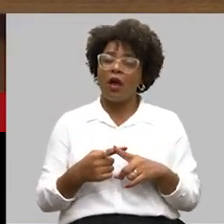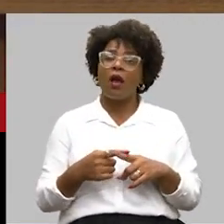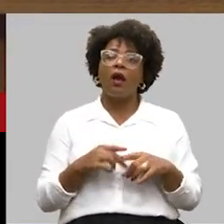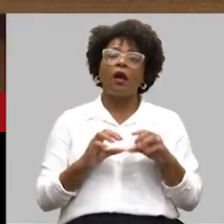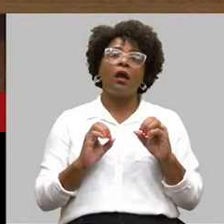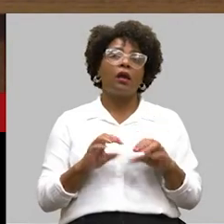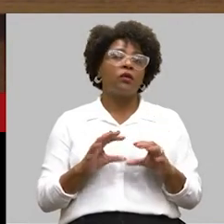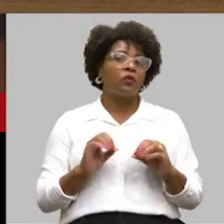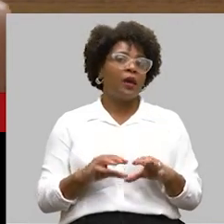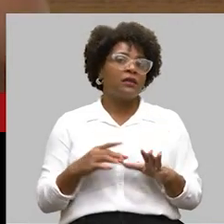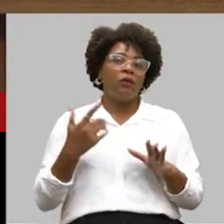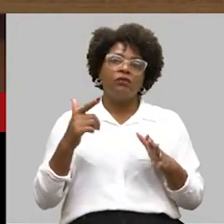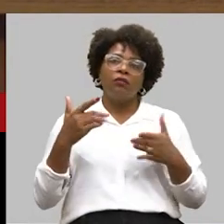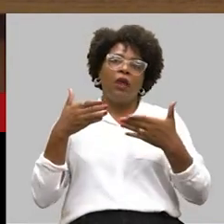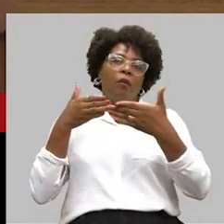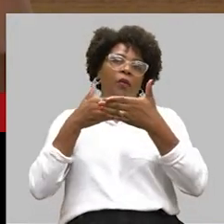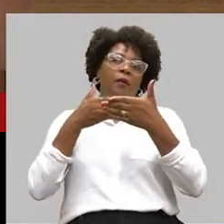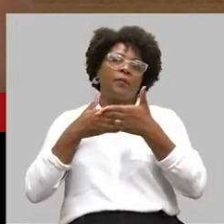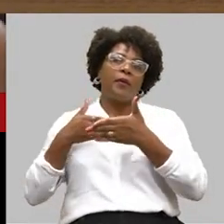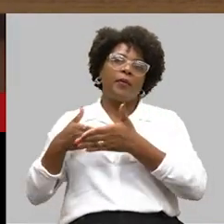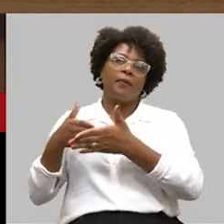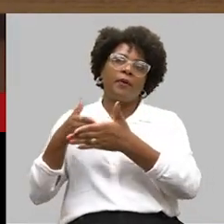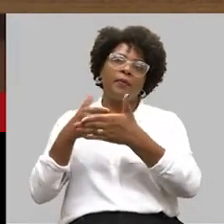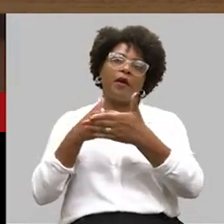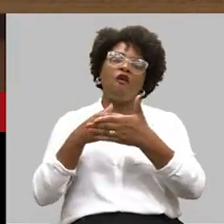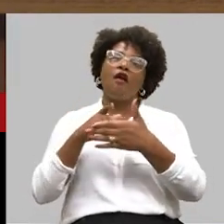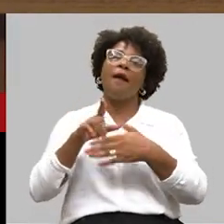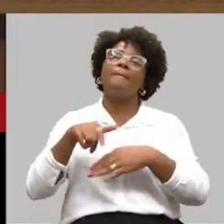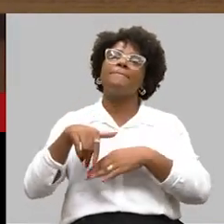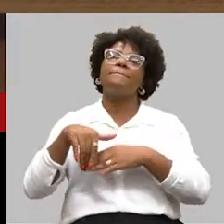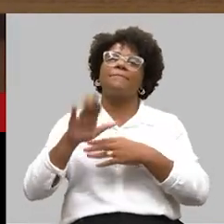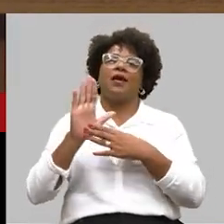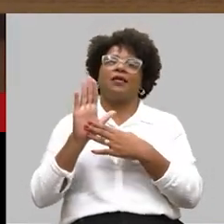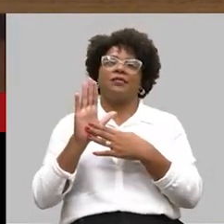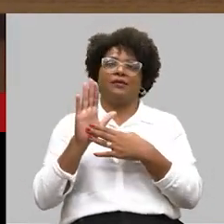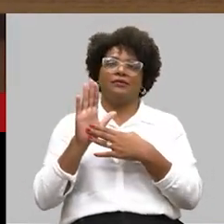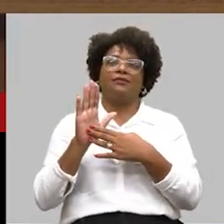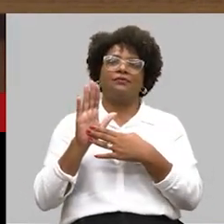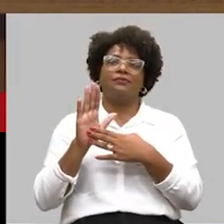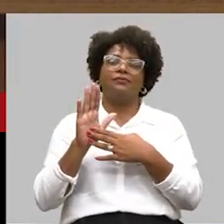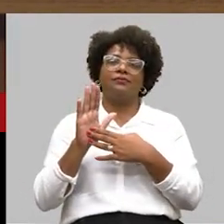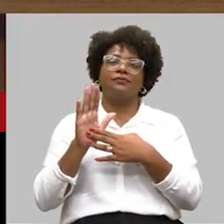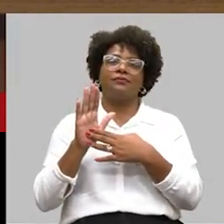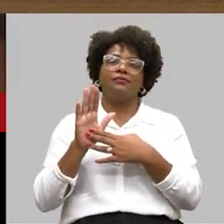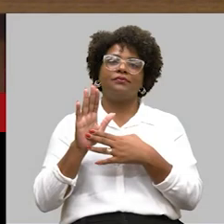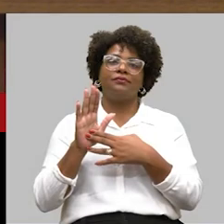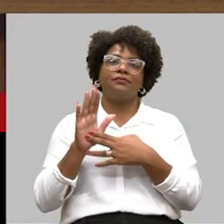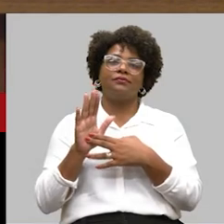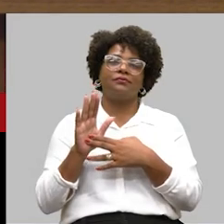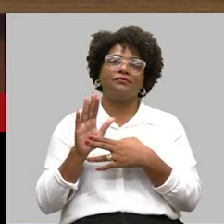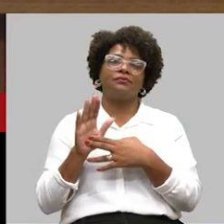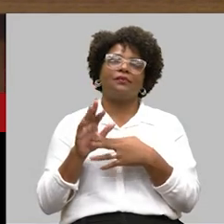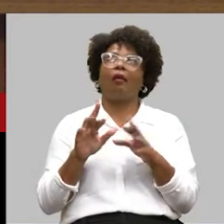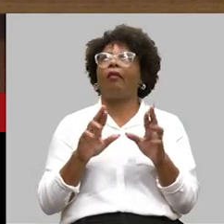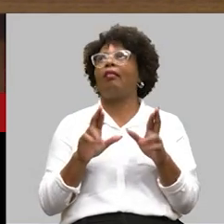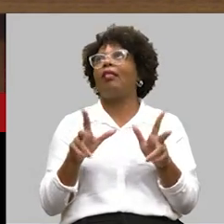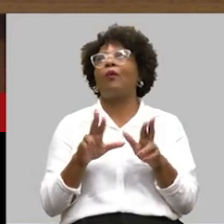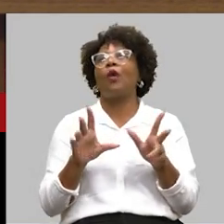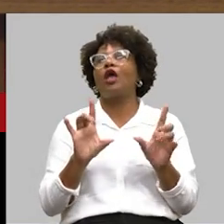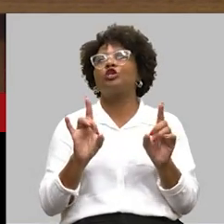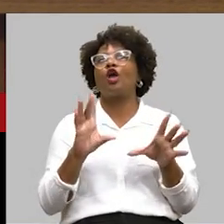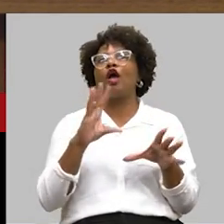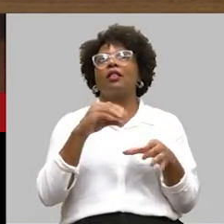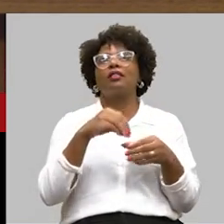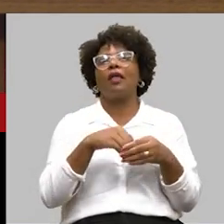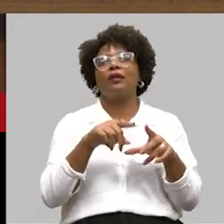não tem fronteira a educação vai além quando a gente fala assim eh não é só dentro de uma sala de